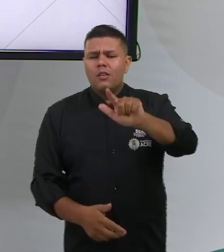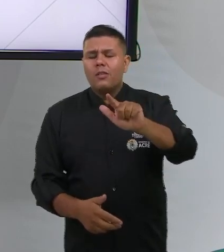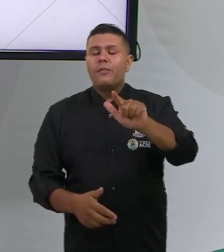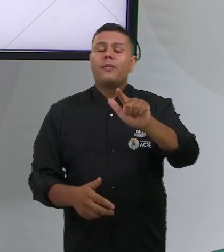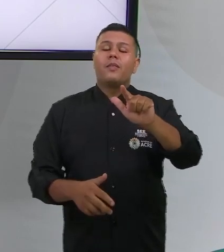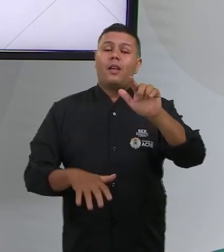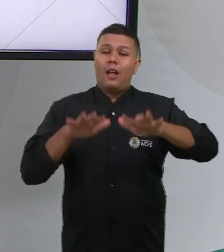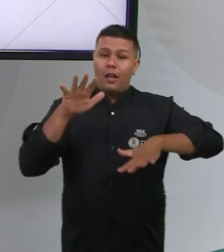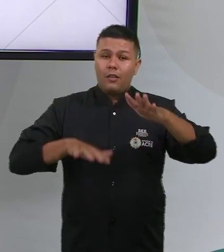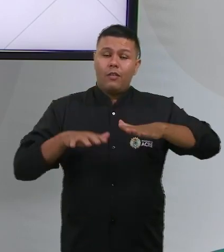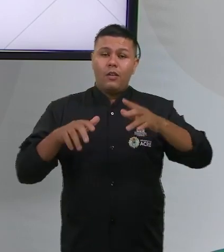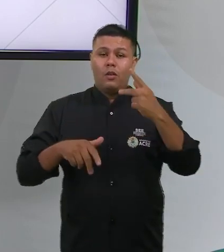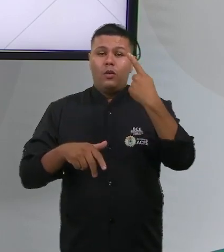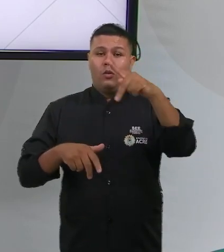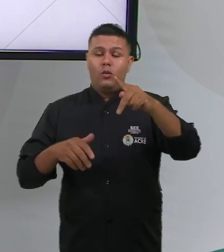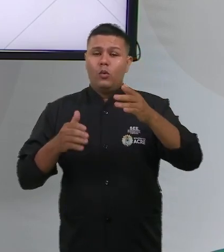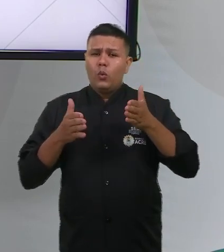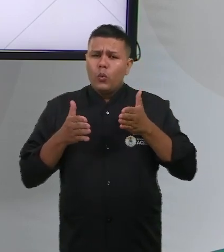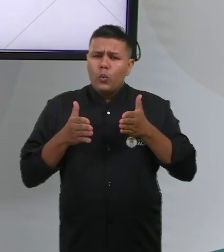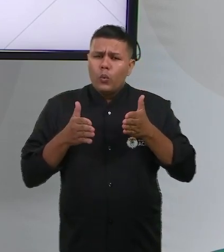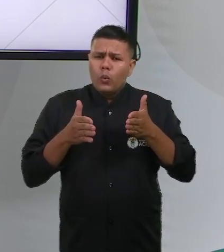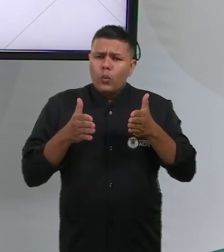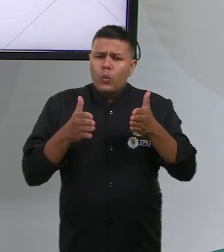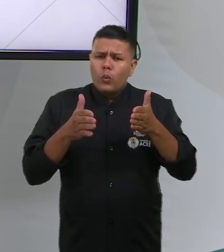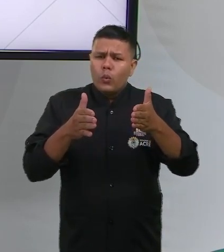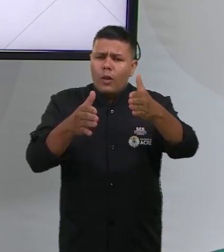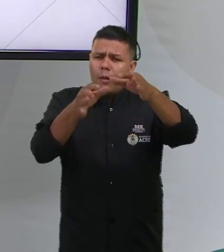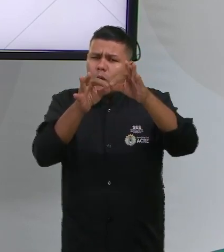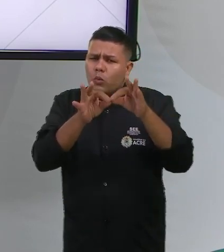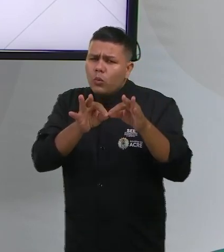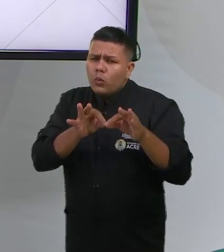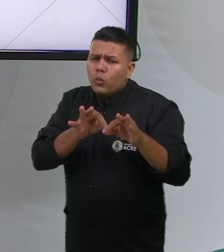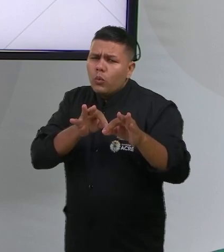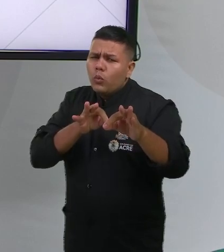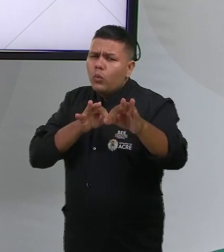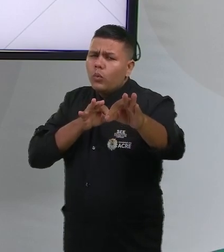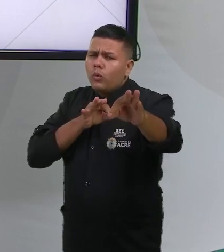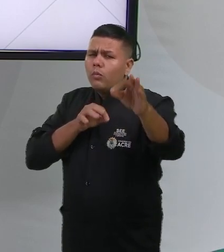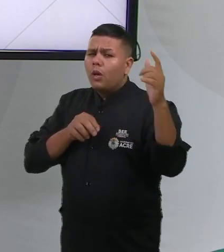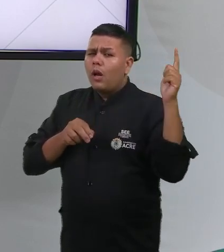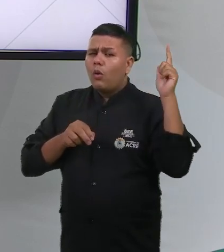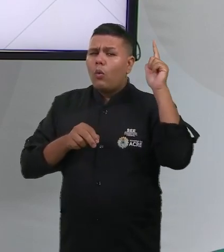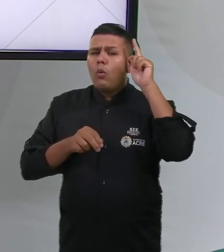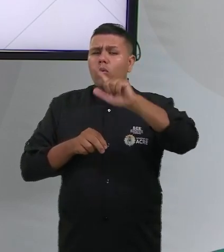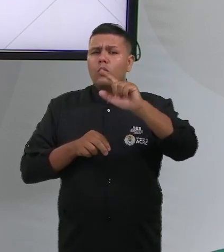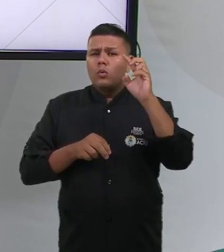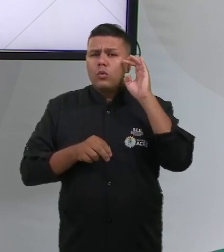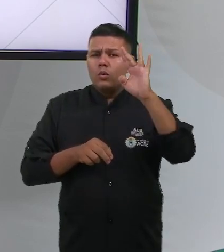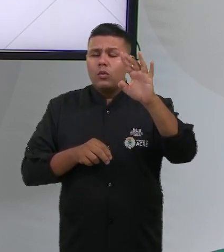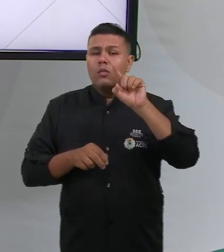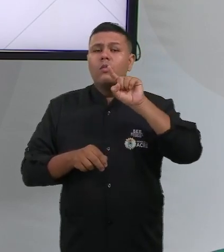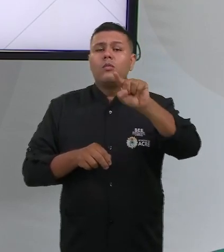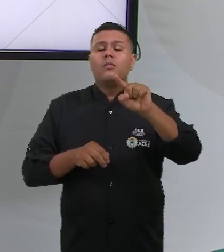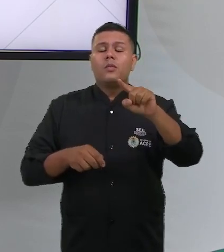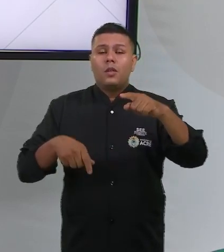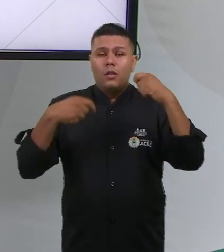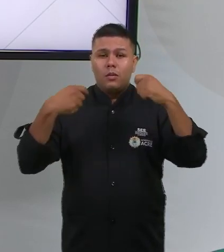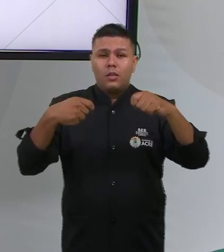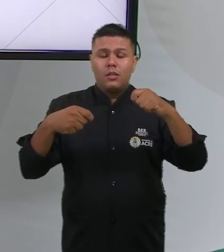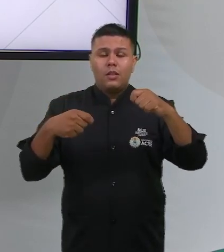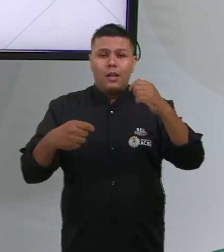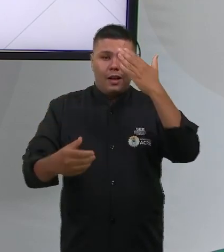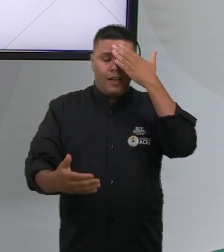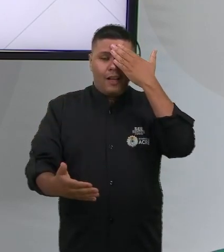pouco mais longo do que as outras pessoas para alcançar seu sonho. Mas você pode chegar lá. Você tem que acreditar no seu potencial, né? E